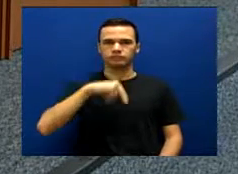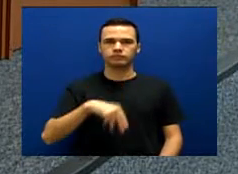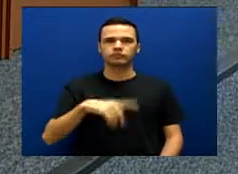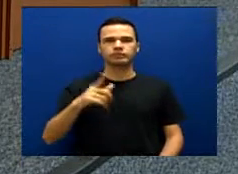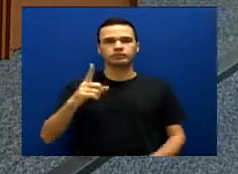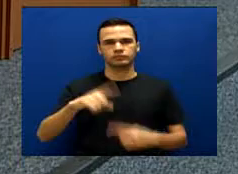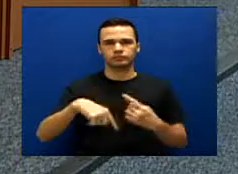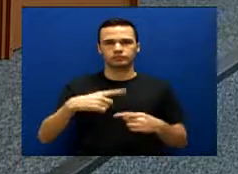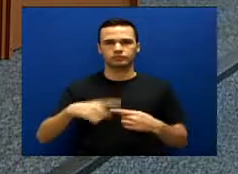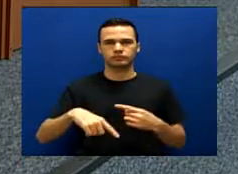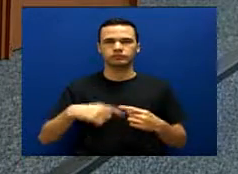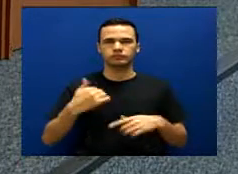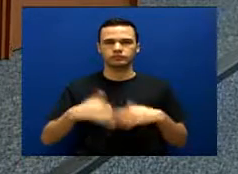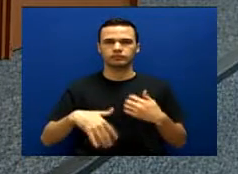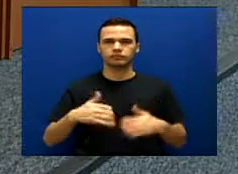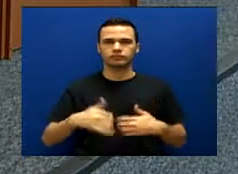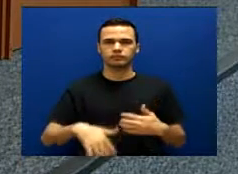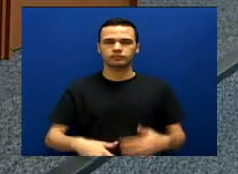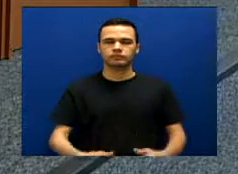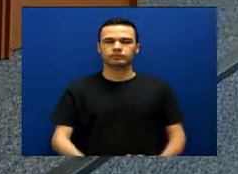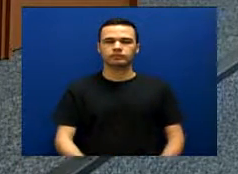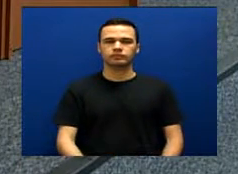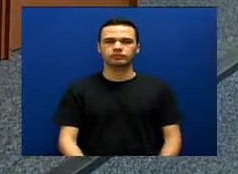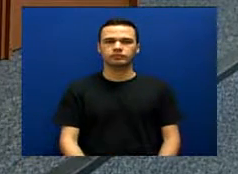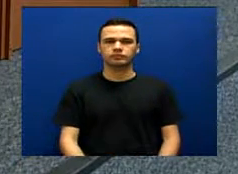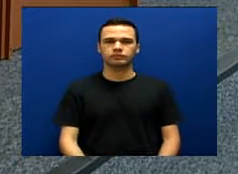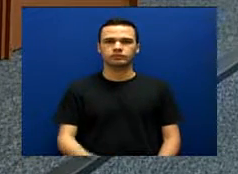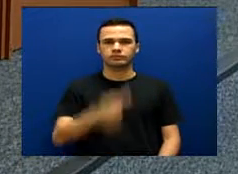Ah, depois a Vossa Excelência fala, então agora sim.